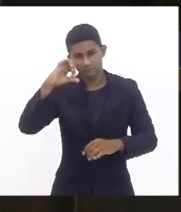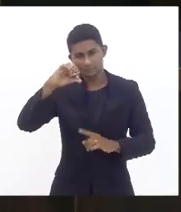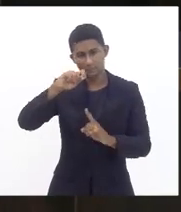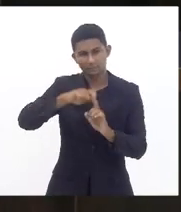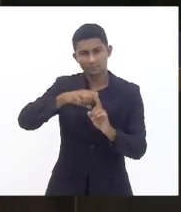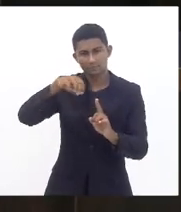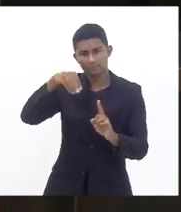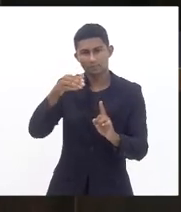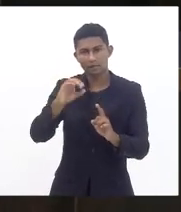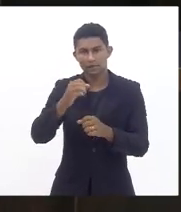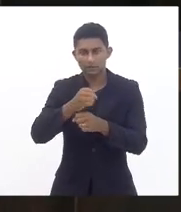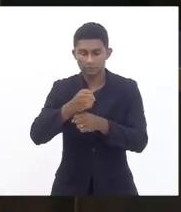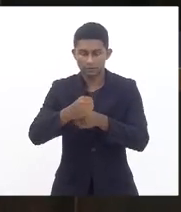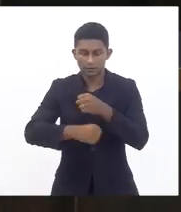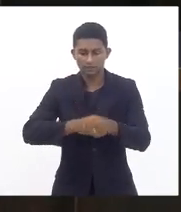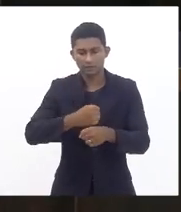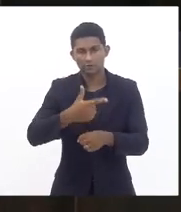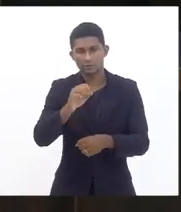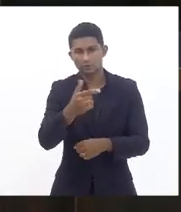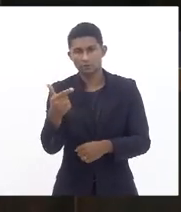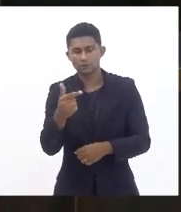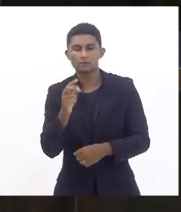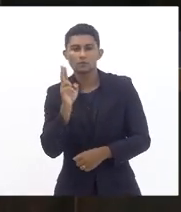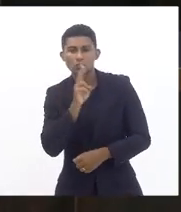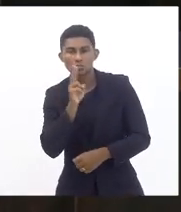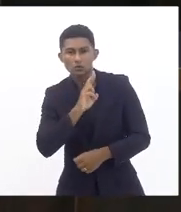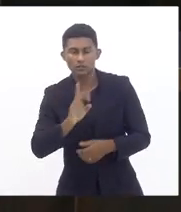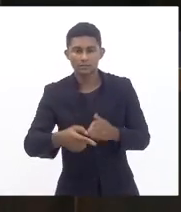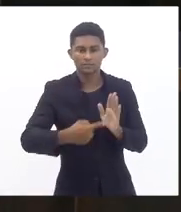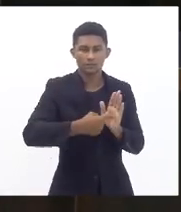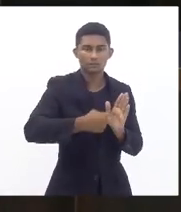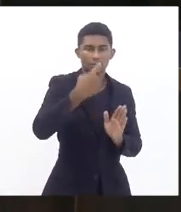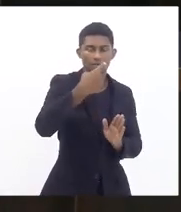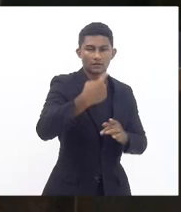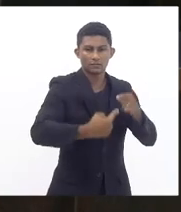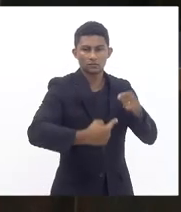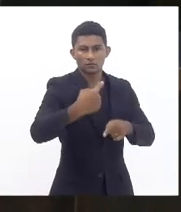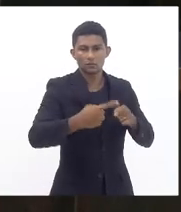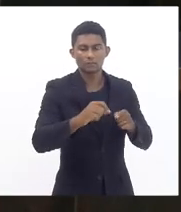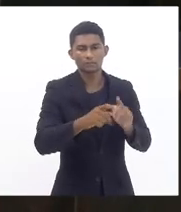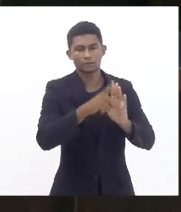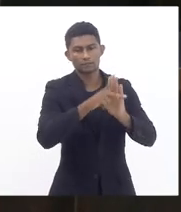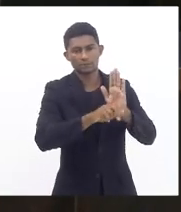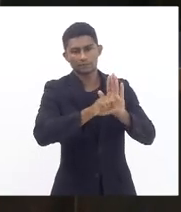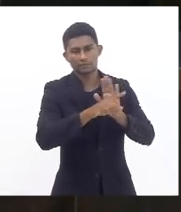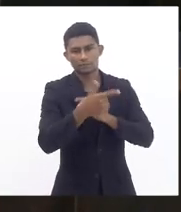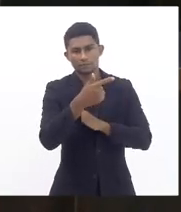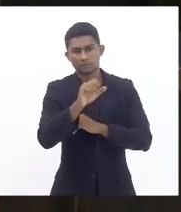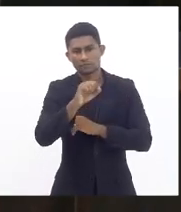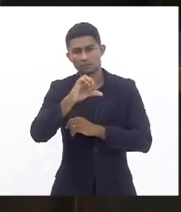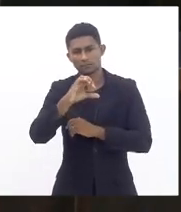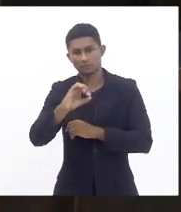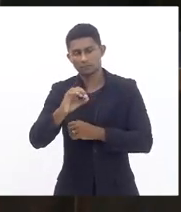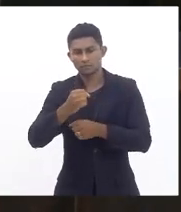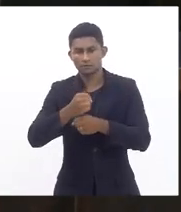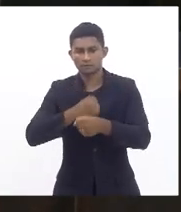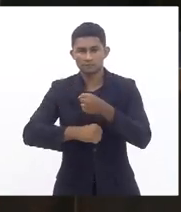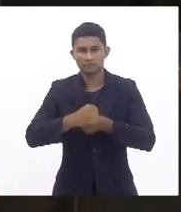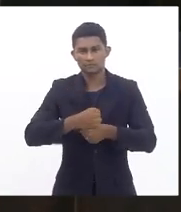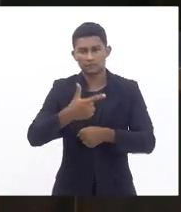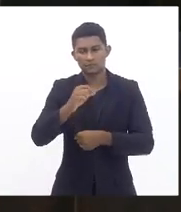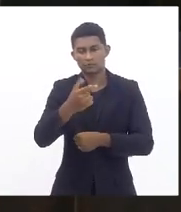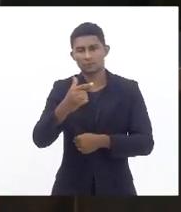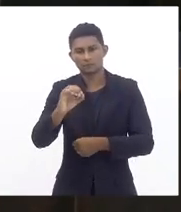março de 2022, regime de urgência. Votação e discussão única. Projeto de lei 2890 de 2020, autoria do deputado